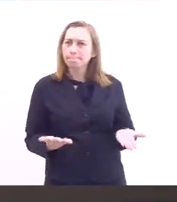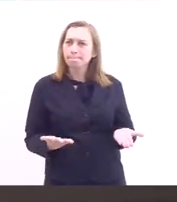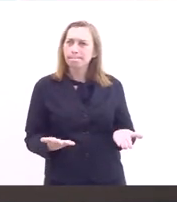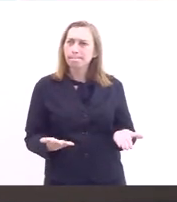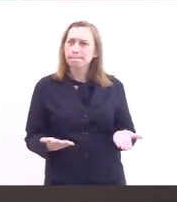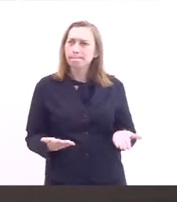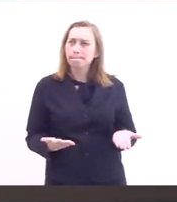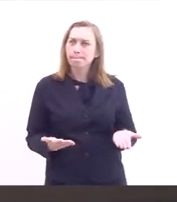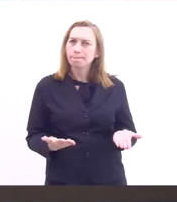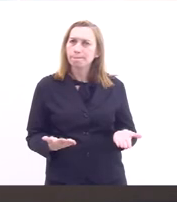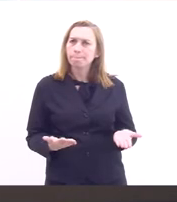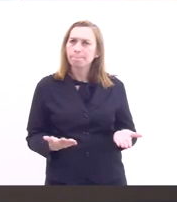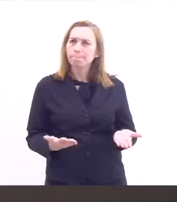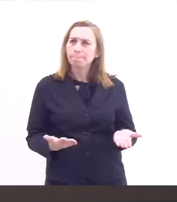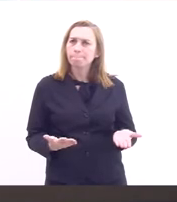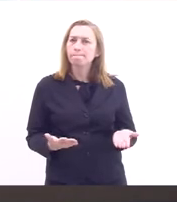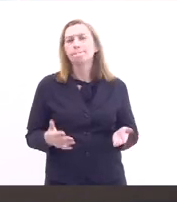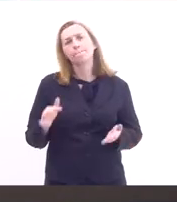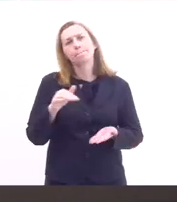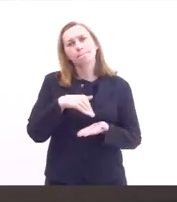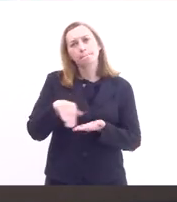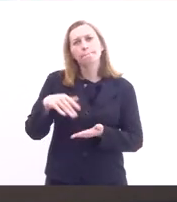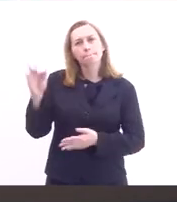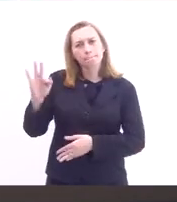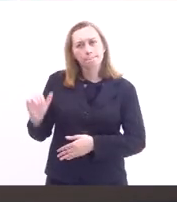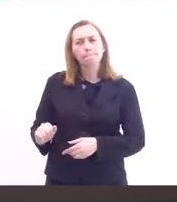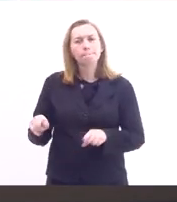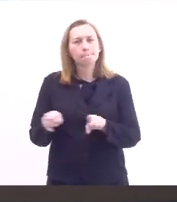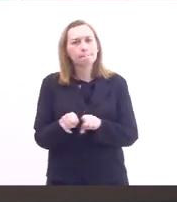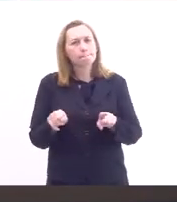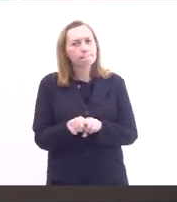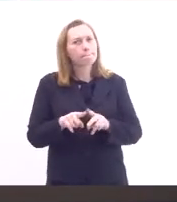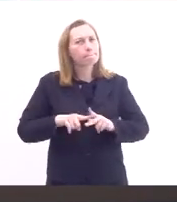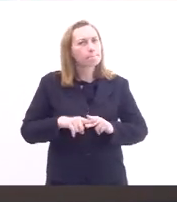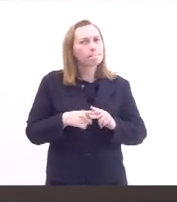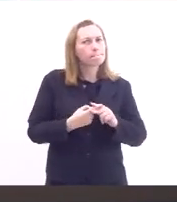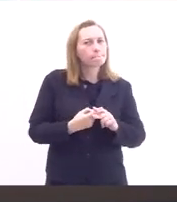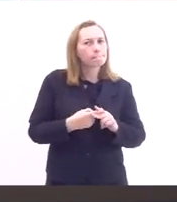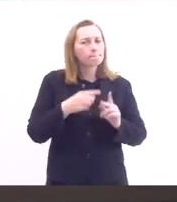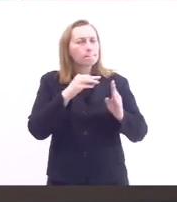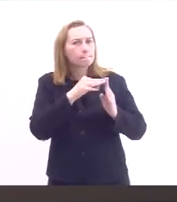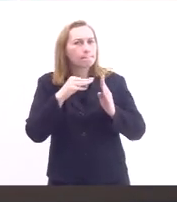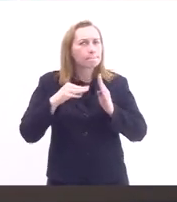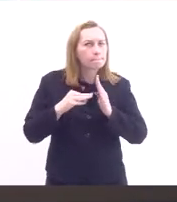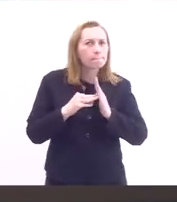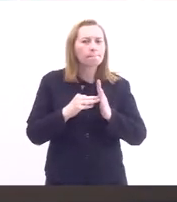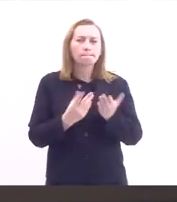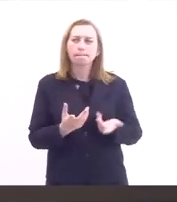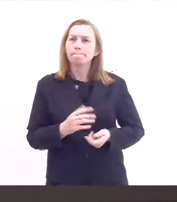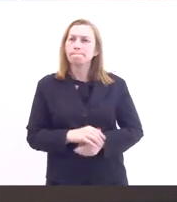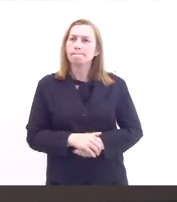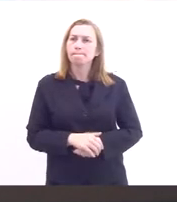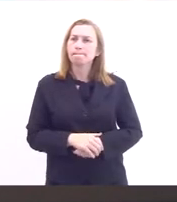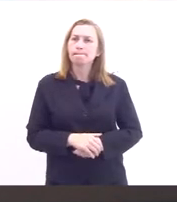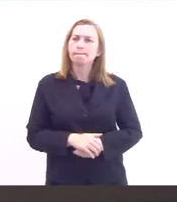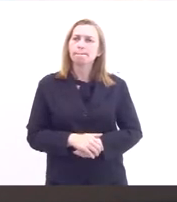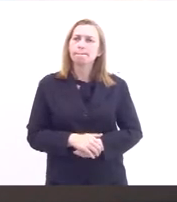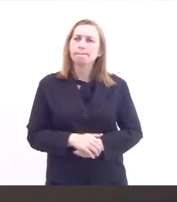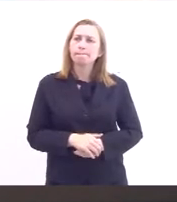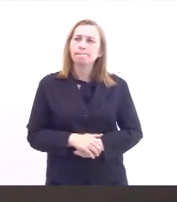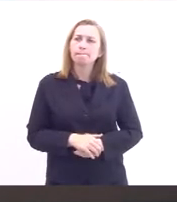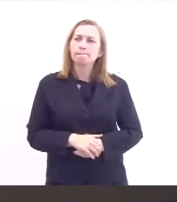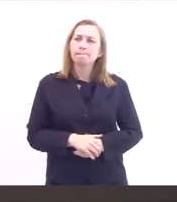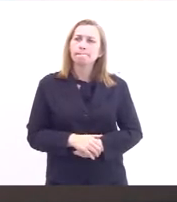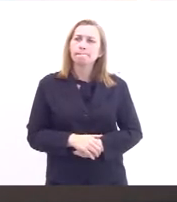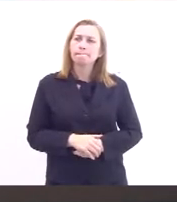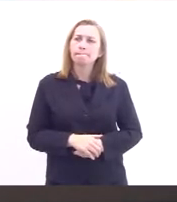E a Fazenda também corrigiu a metodologia... da estimativa,